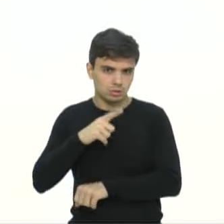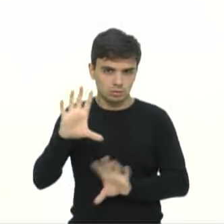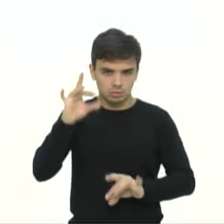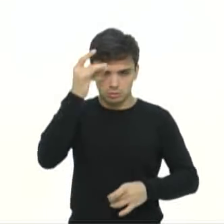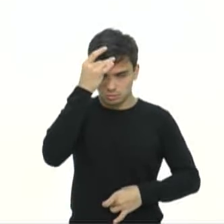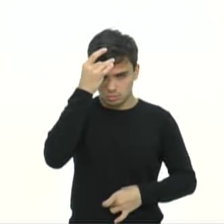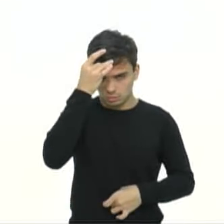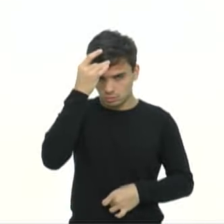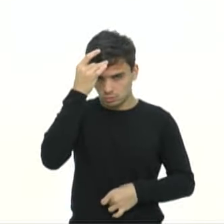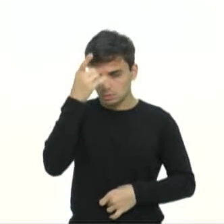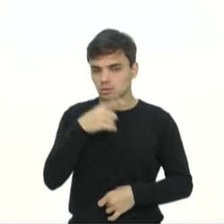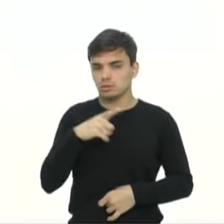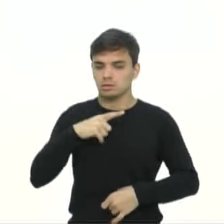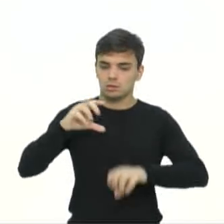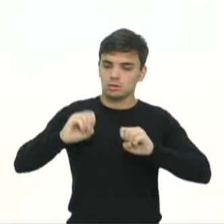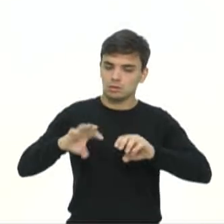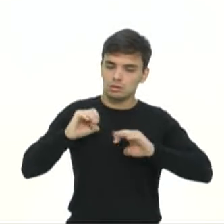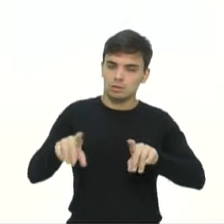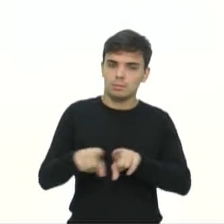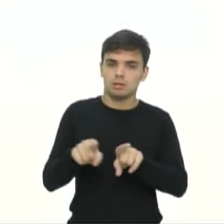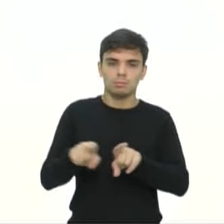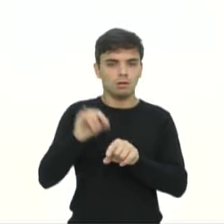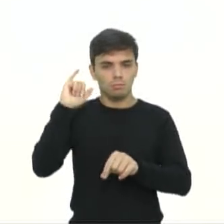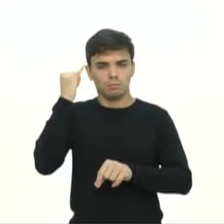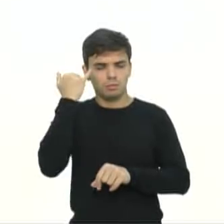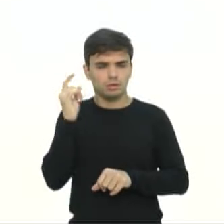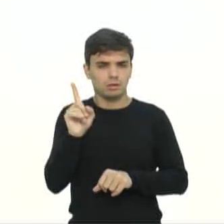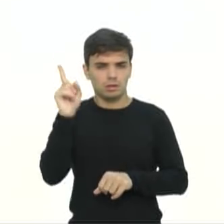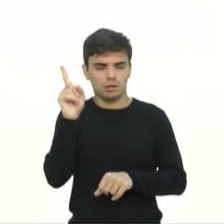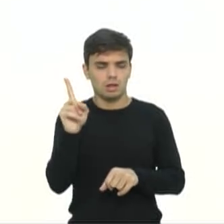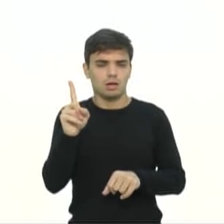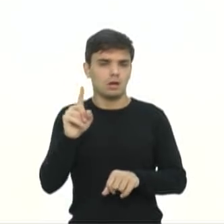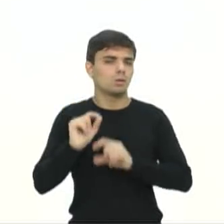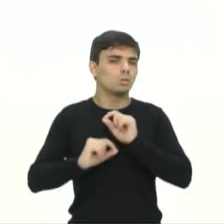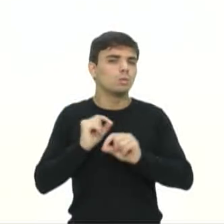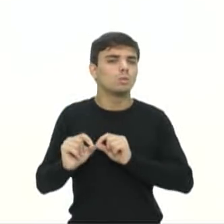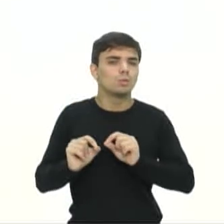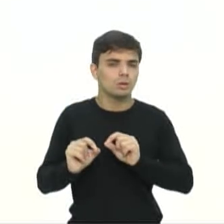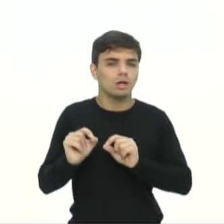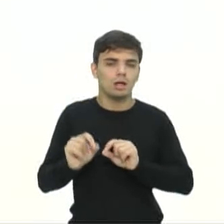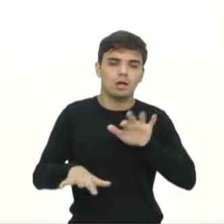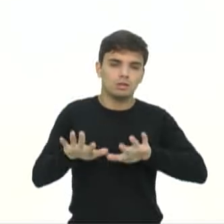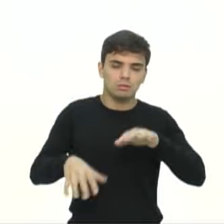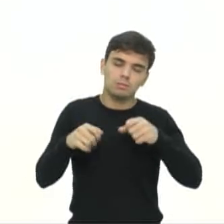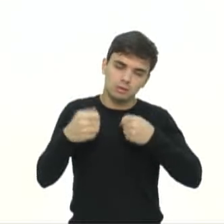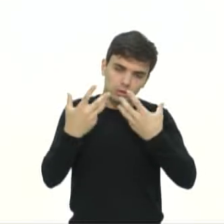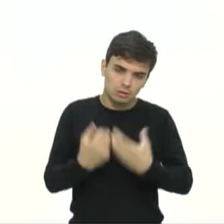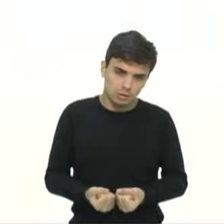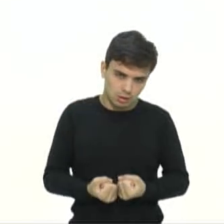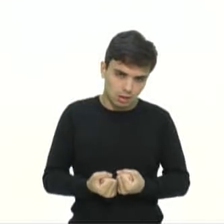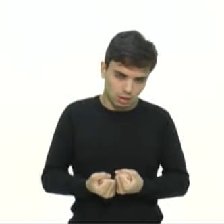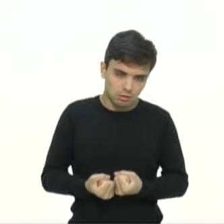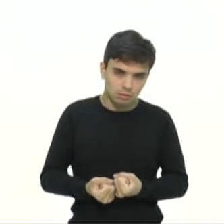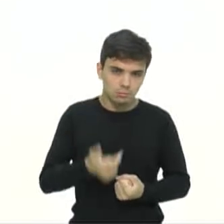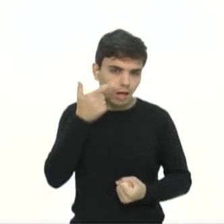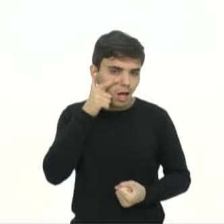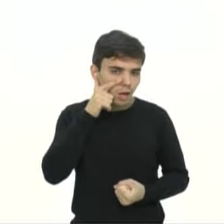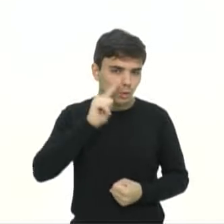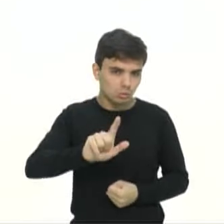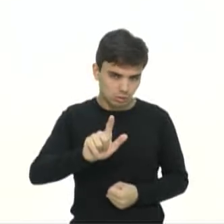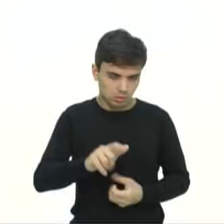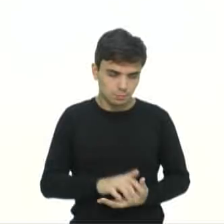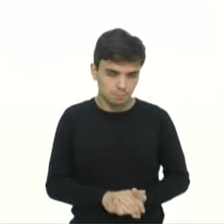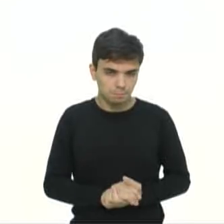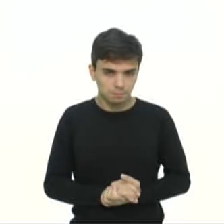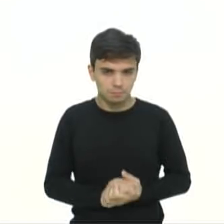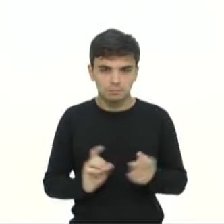nos ensinamentos orientais que determinam que muitas vezes é preciso ceder para vencer, né? Então isso daqui é uma das máximas,